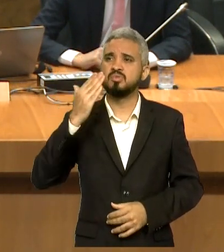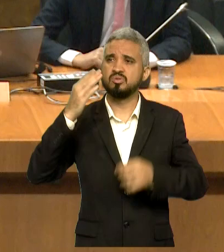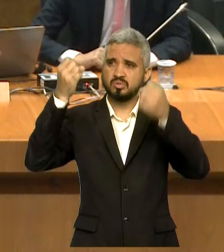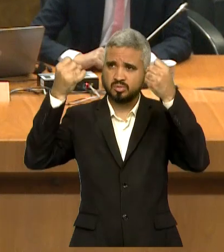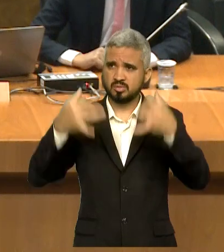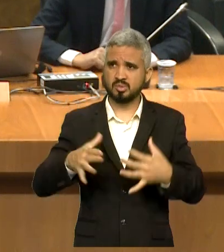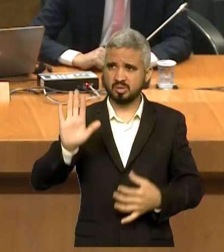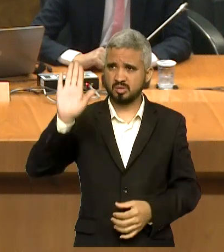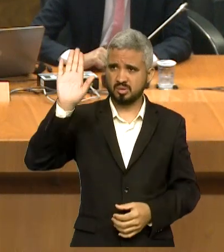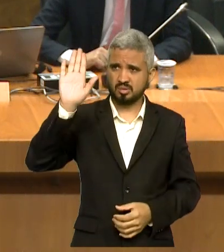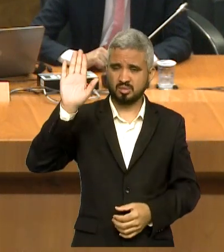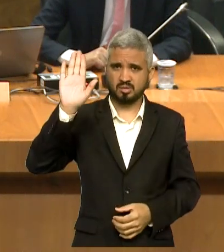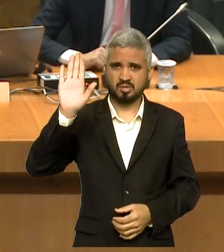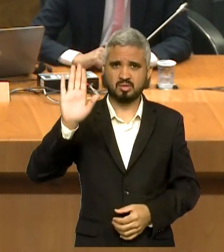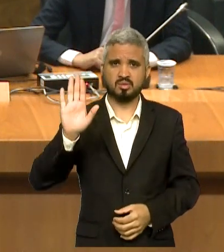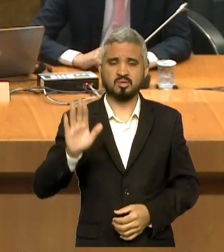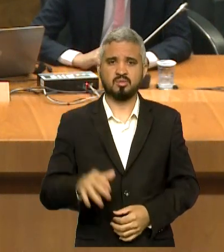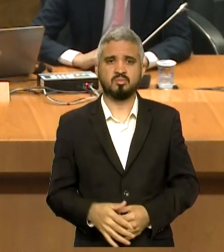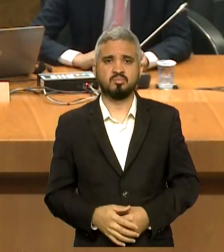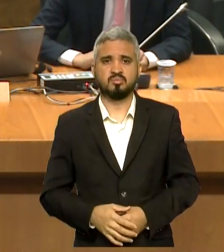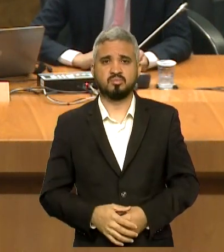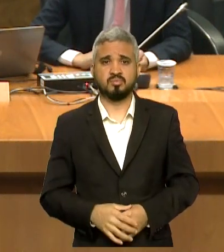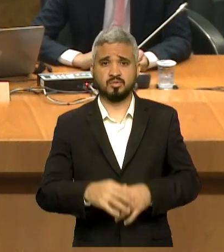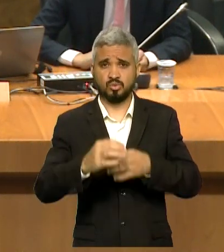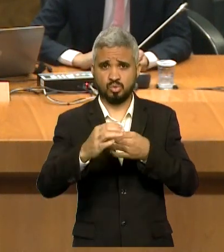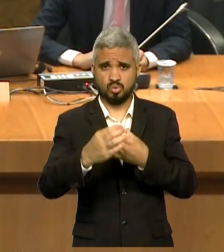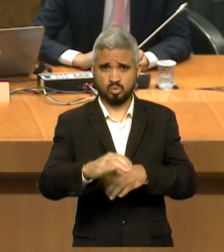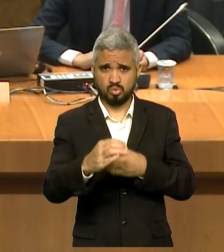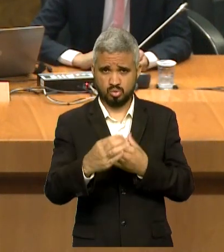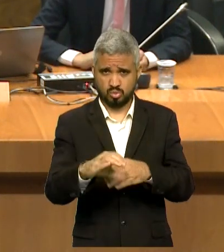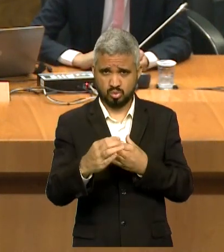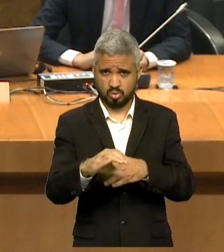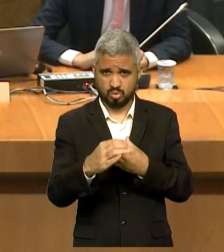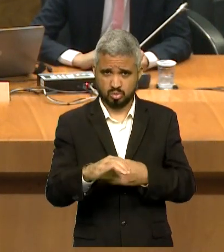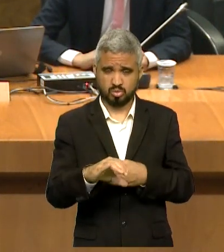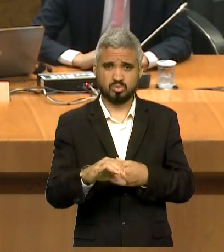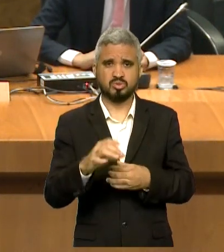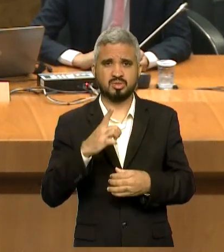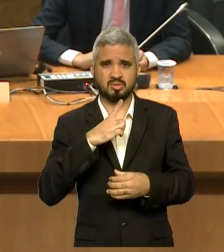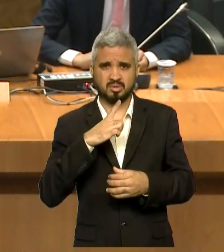desse projeto, desses concursos públicos, há muitos candidatos